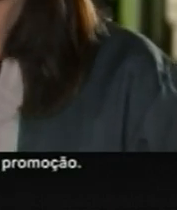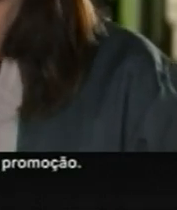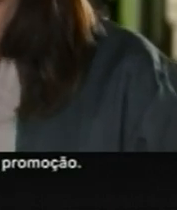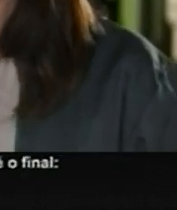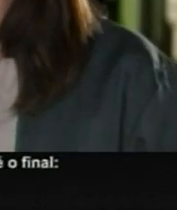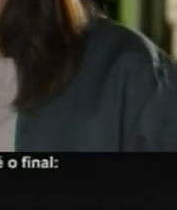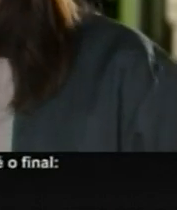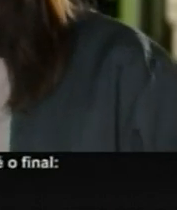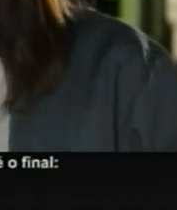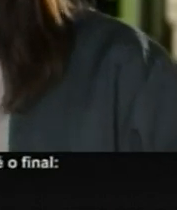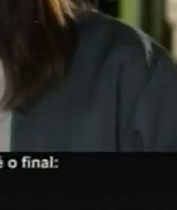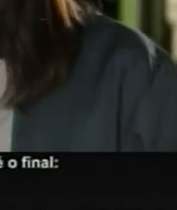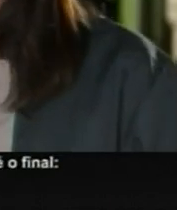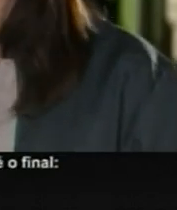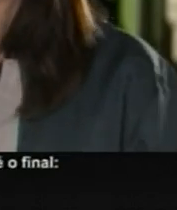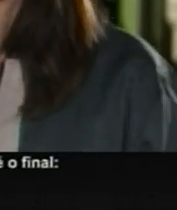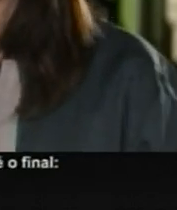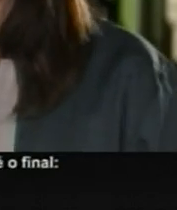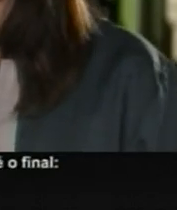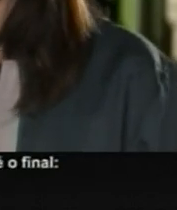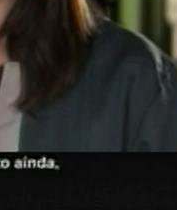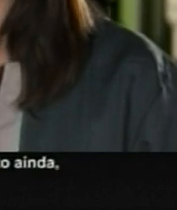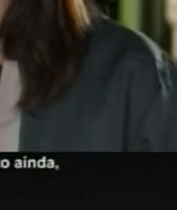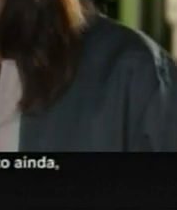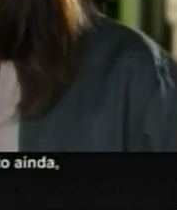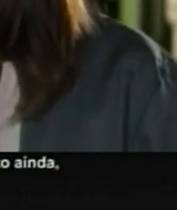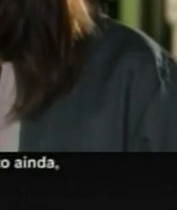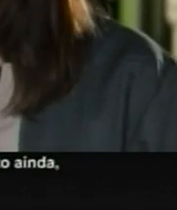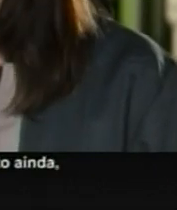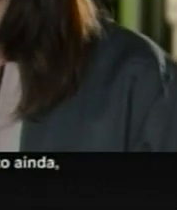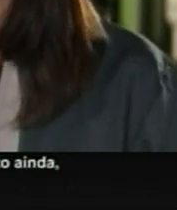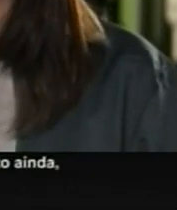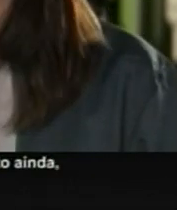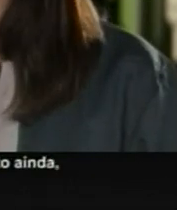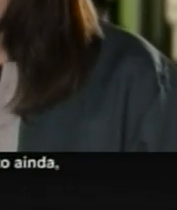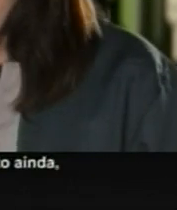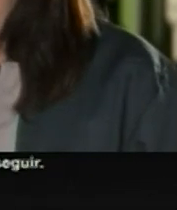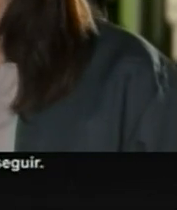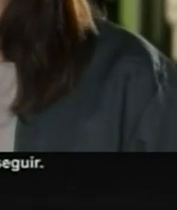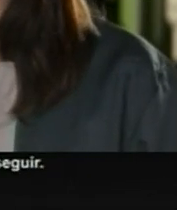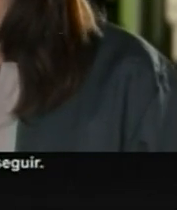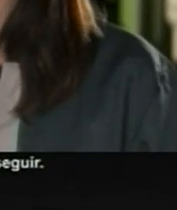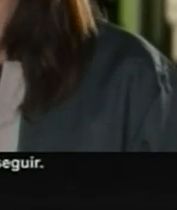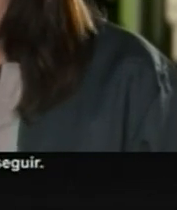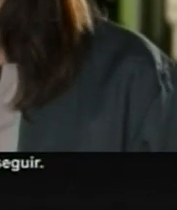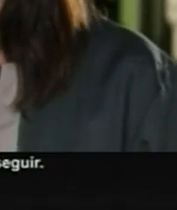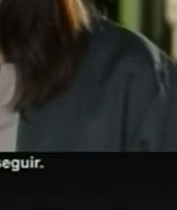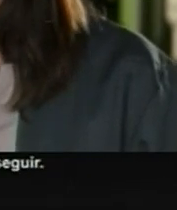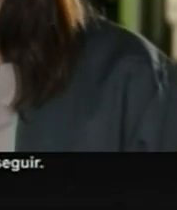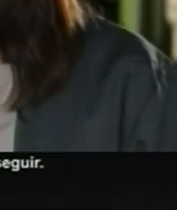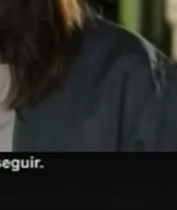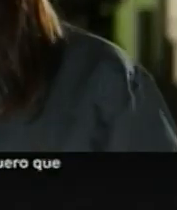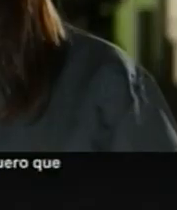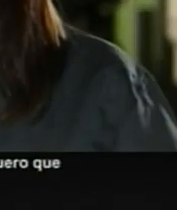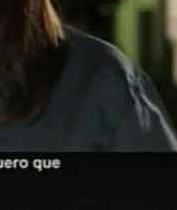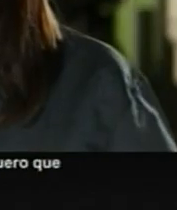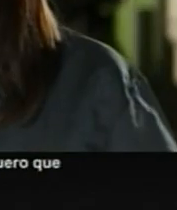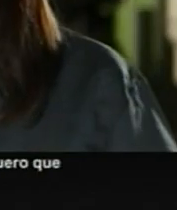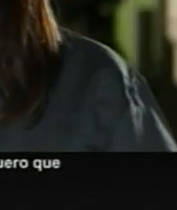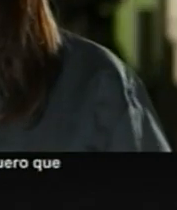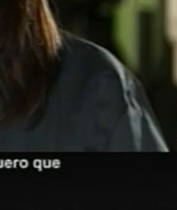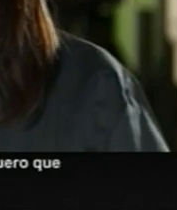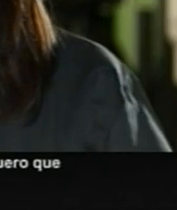a minha promoção. Já consegui um aumento, mas ainda não é o final. Quero chegar bem um pouquinho mais alto ainda, que eu sei que com o curso eu vou conseguir. Hoje